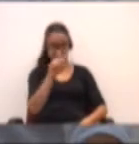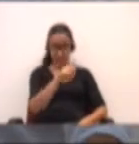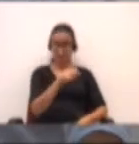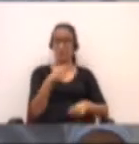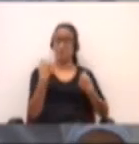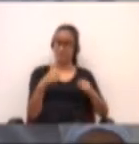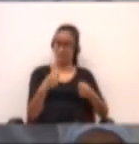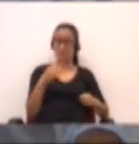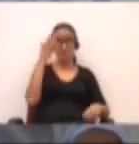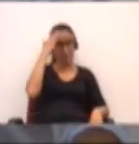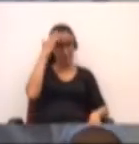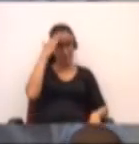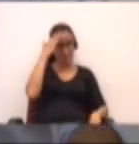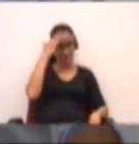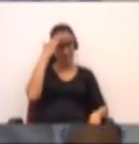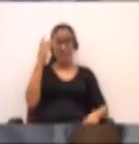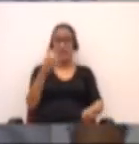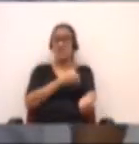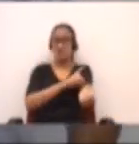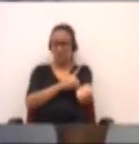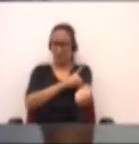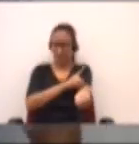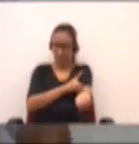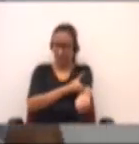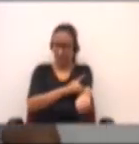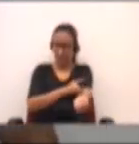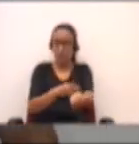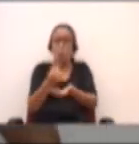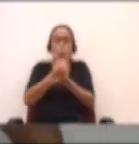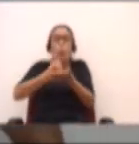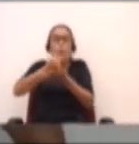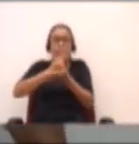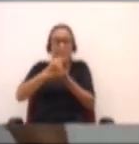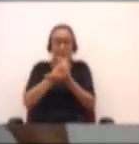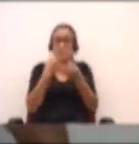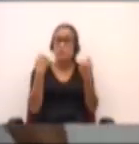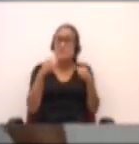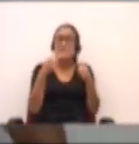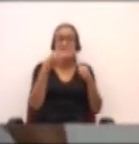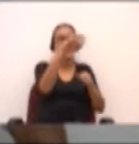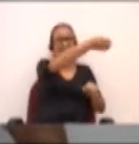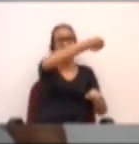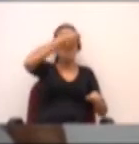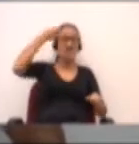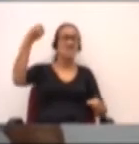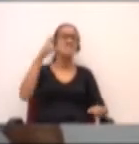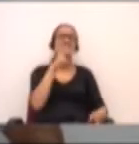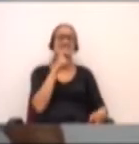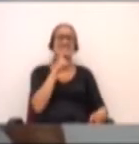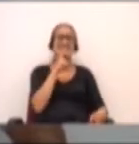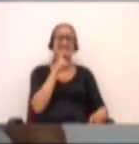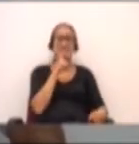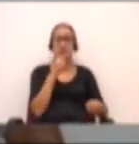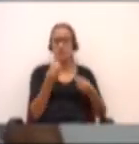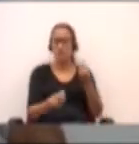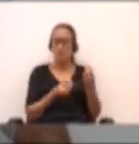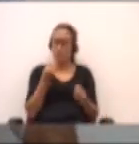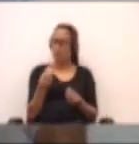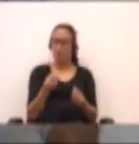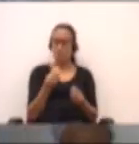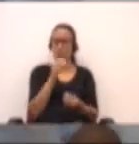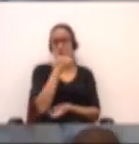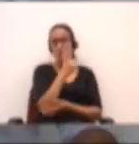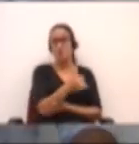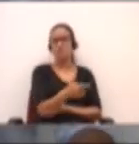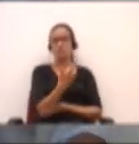Como é que faz para acondicionar insulina num ambiente onde não há energia elétrica? É